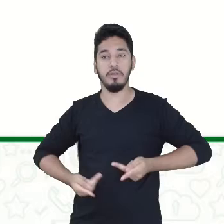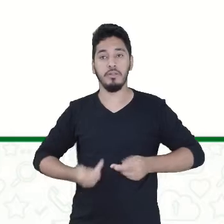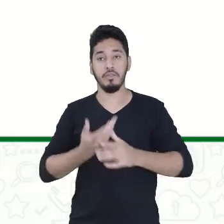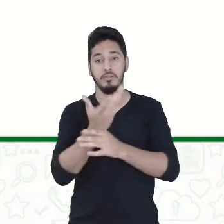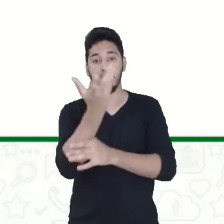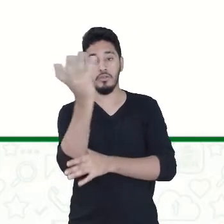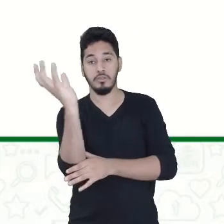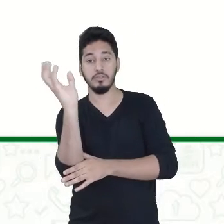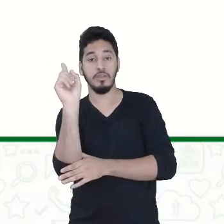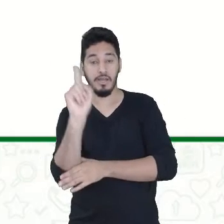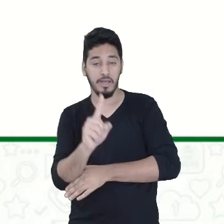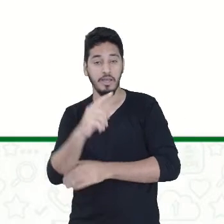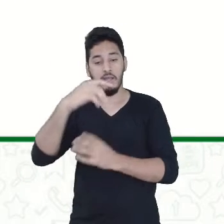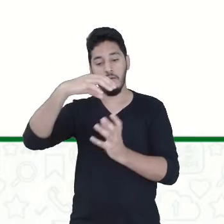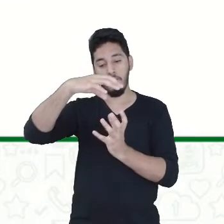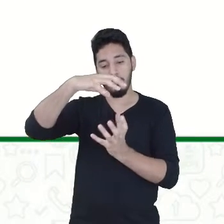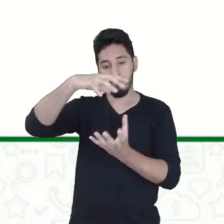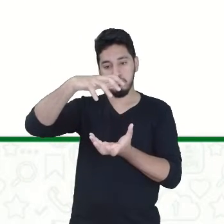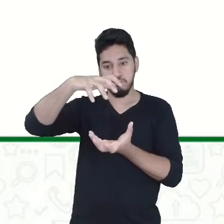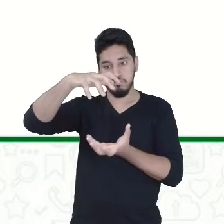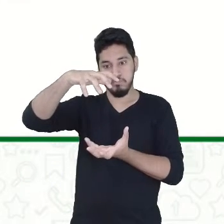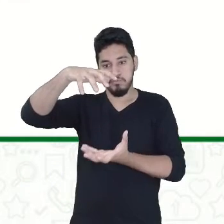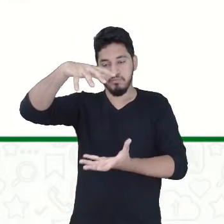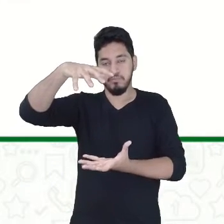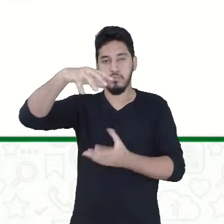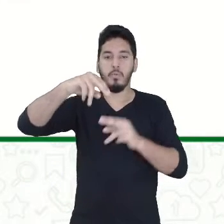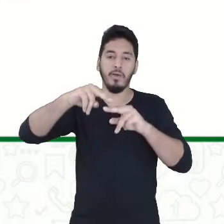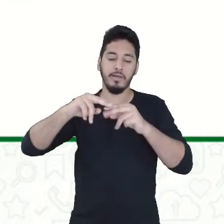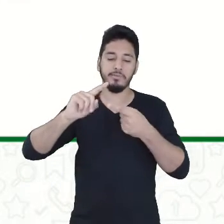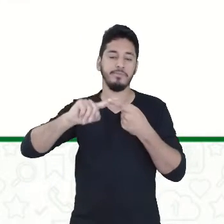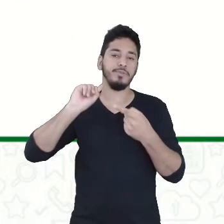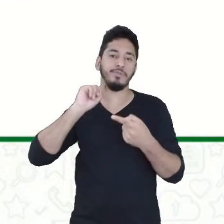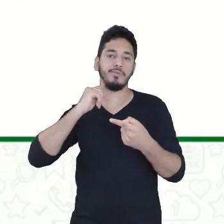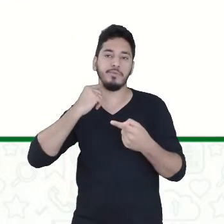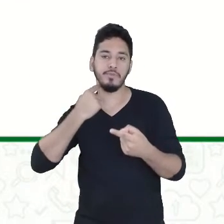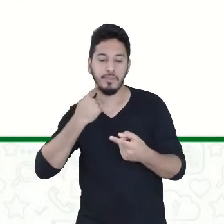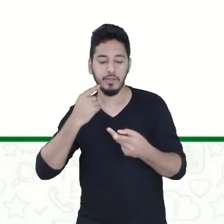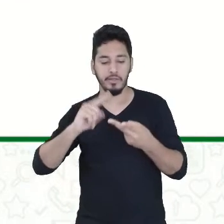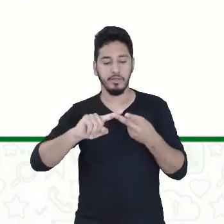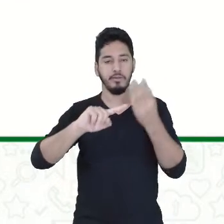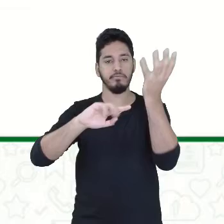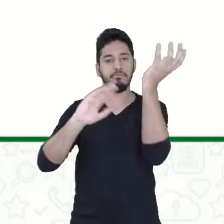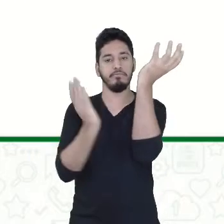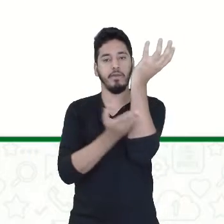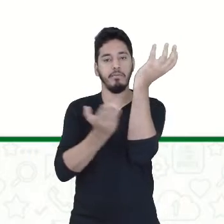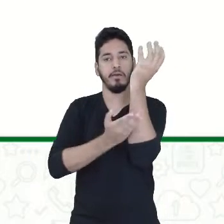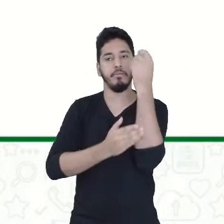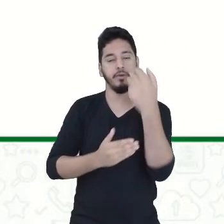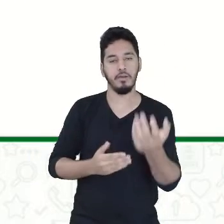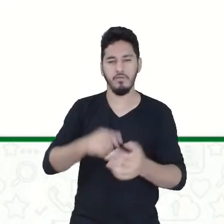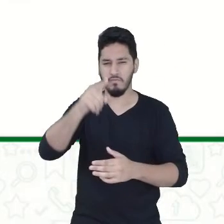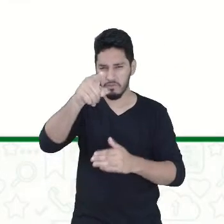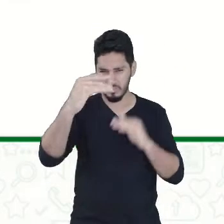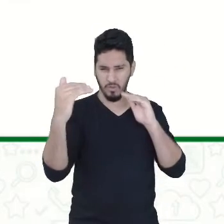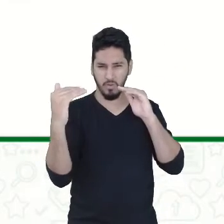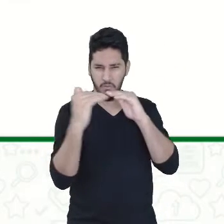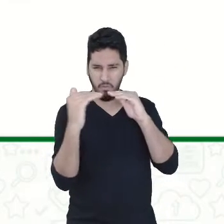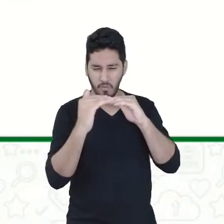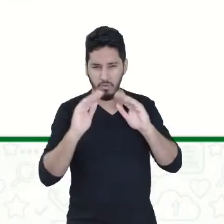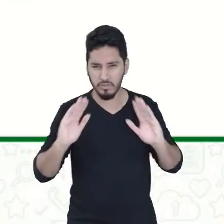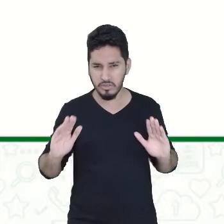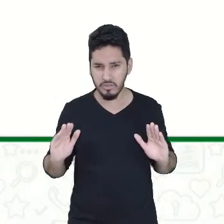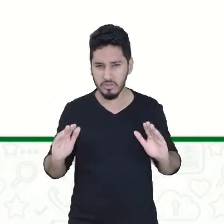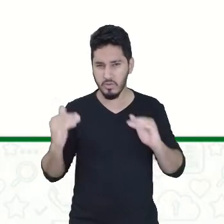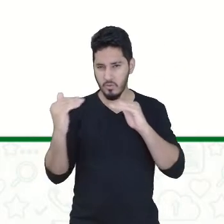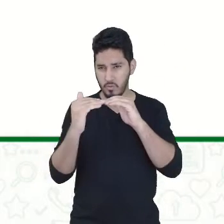o aquecimento global, fruto da poluição e da degradação ambiental. Aí a pergunta, você concorda com isso? Concorda